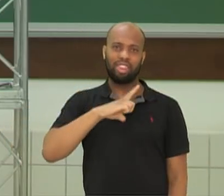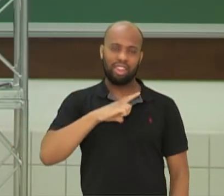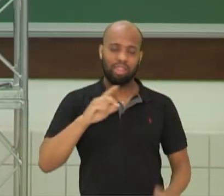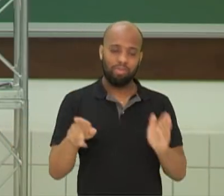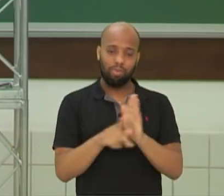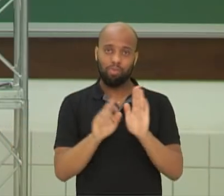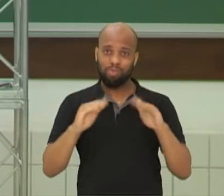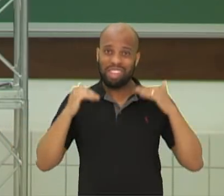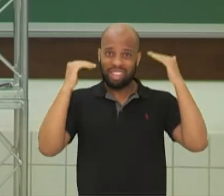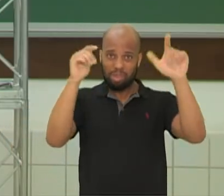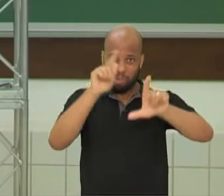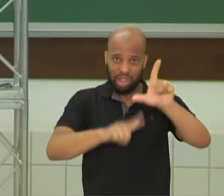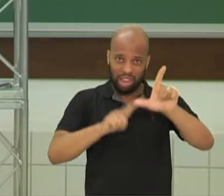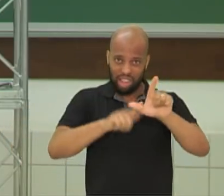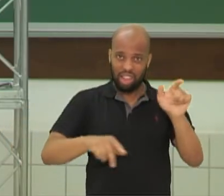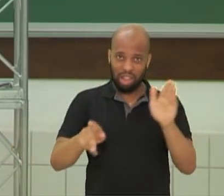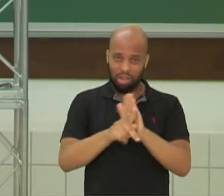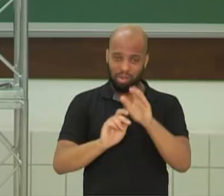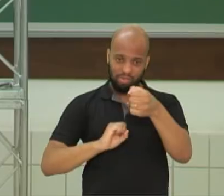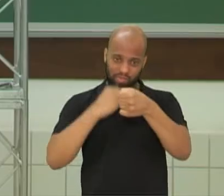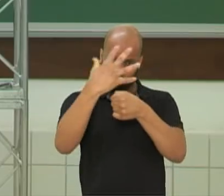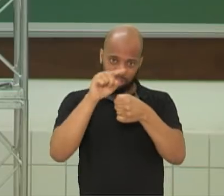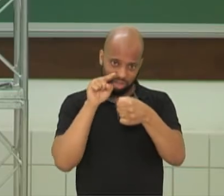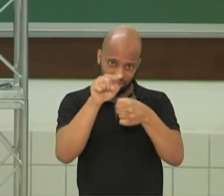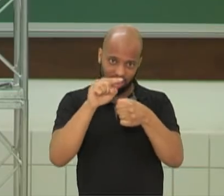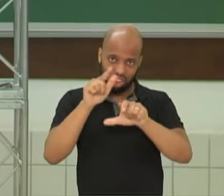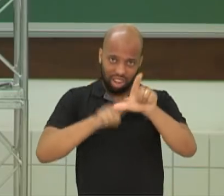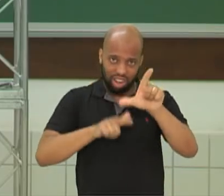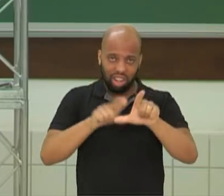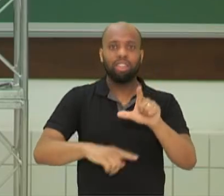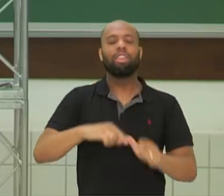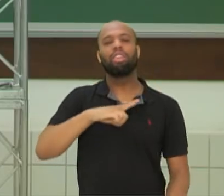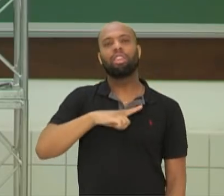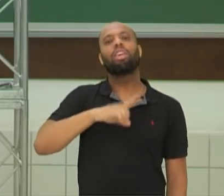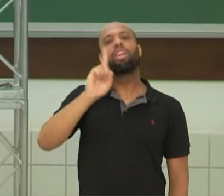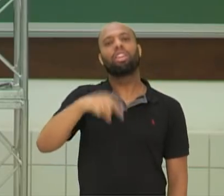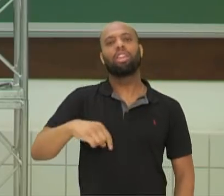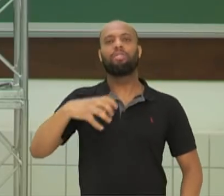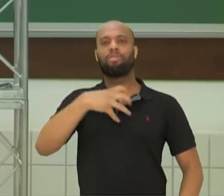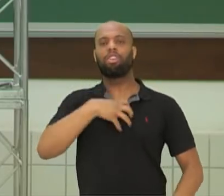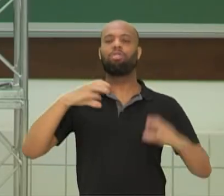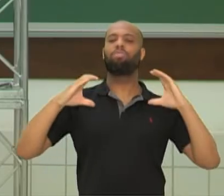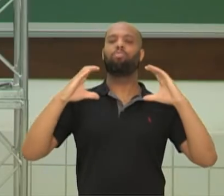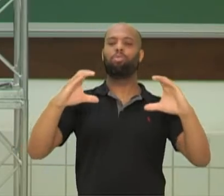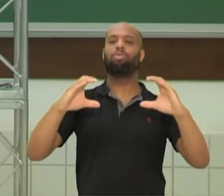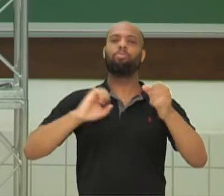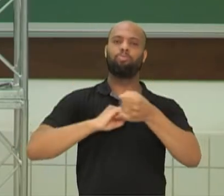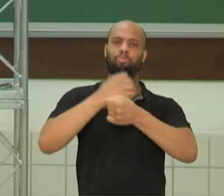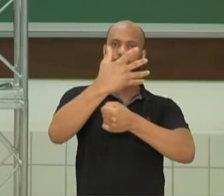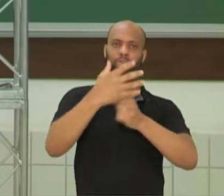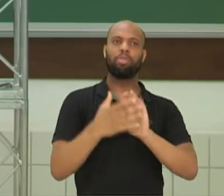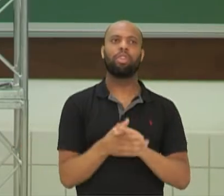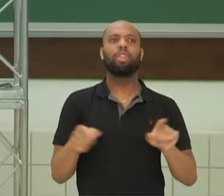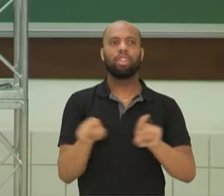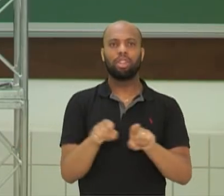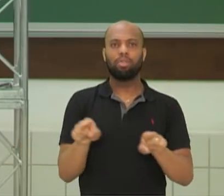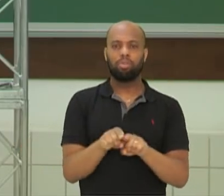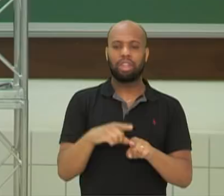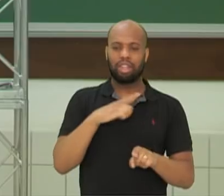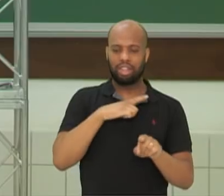no expoente de uma potência, a gente está falando de função exponencial. E o crescimento